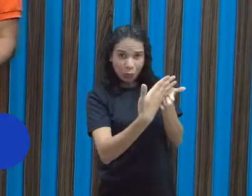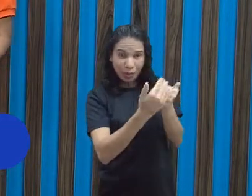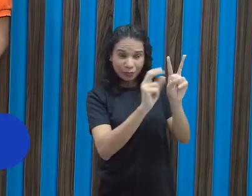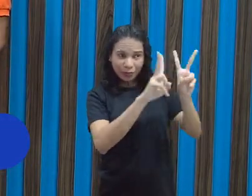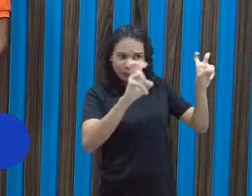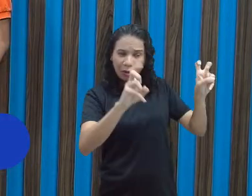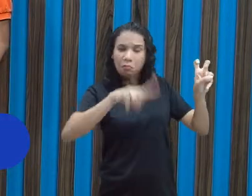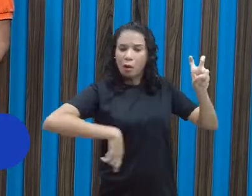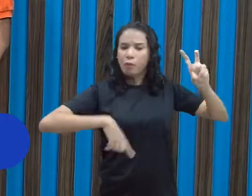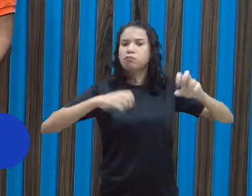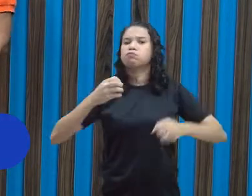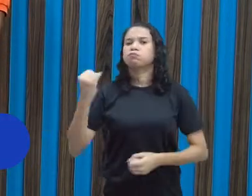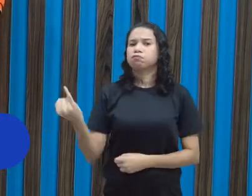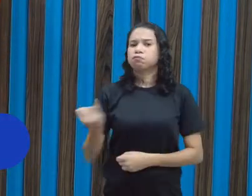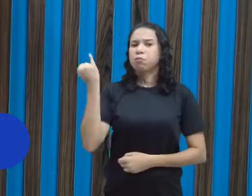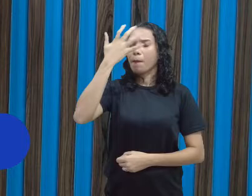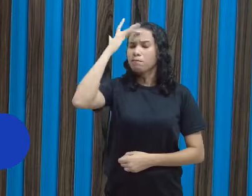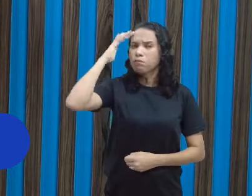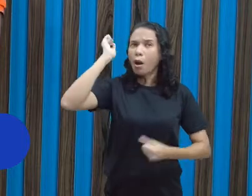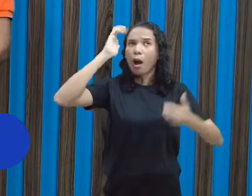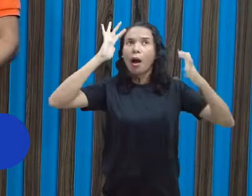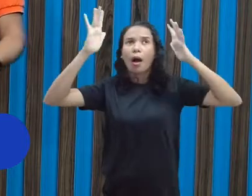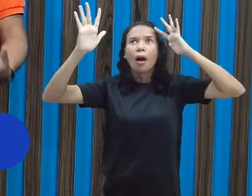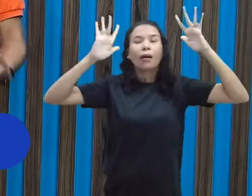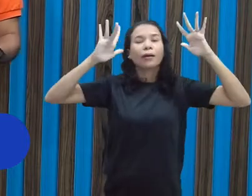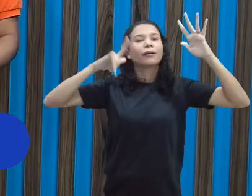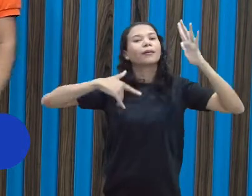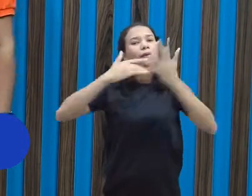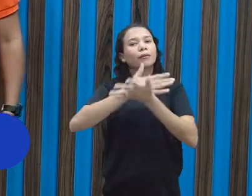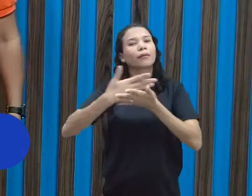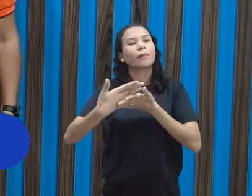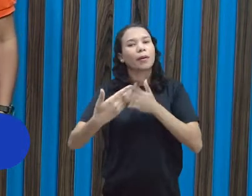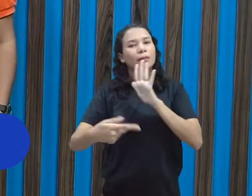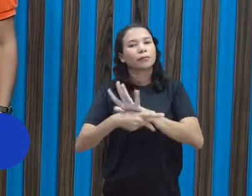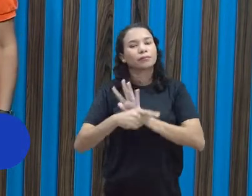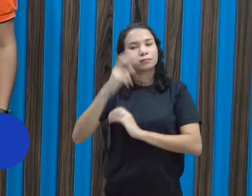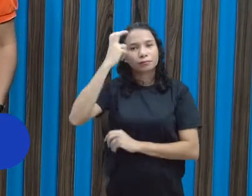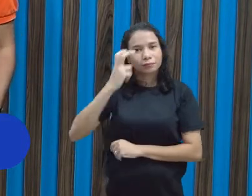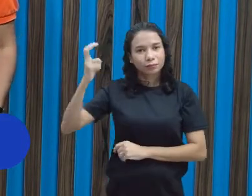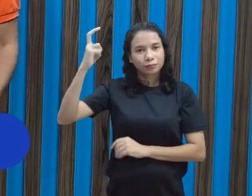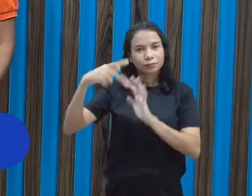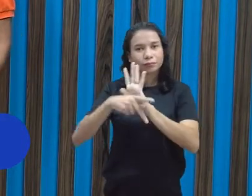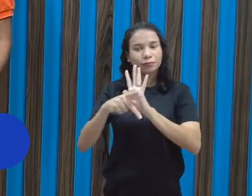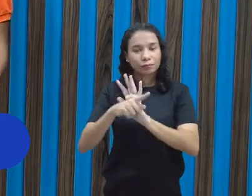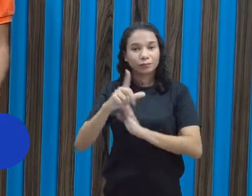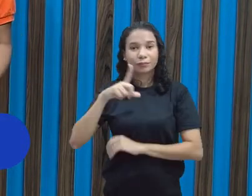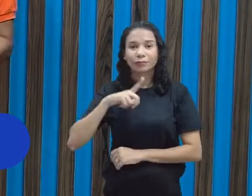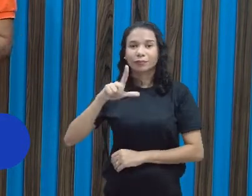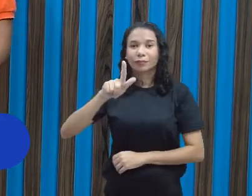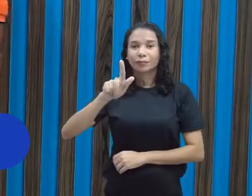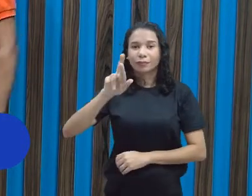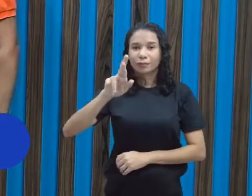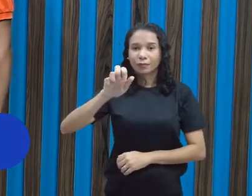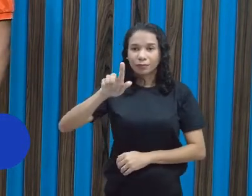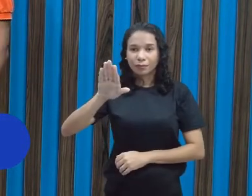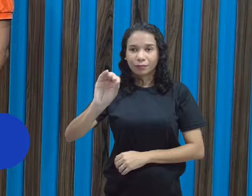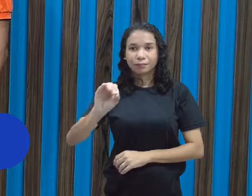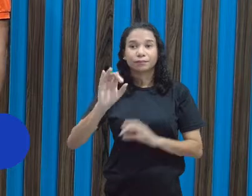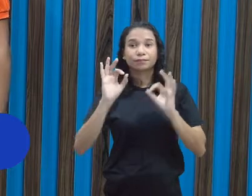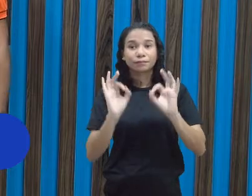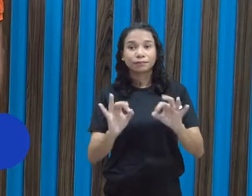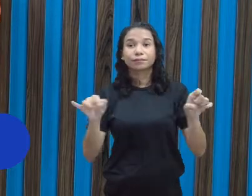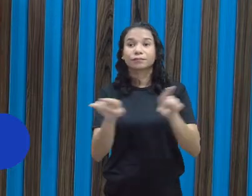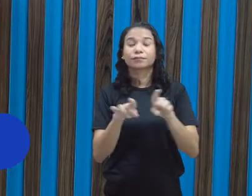importante. A nossa base de pensamento vem justamente da cultura helênica, que é a cultura grega. Tá?